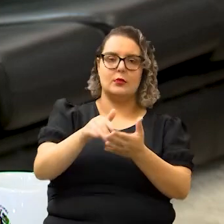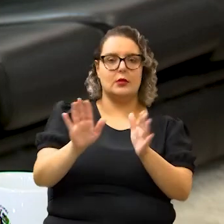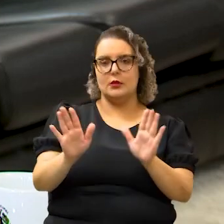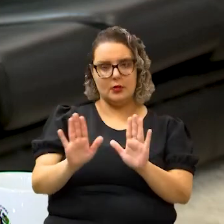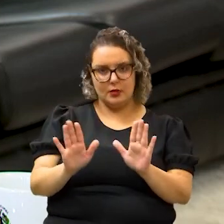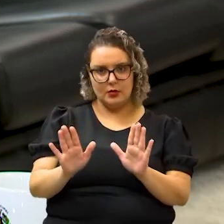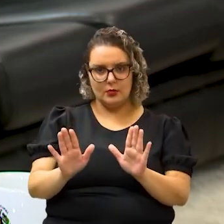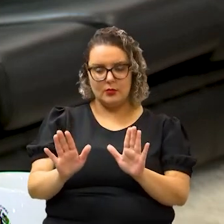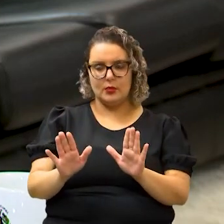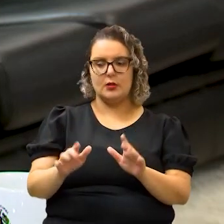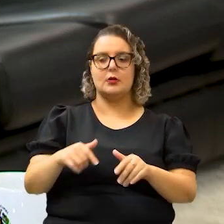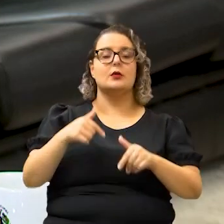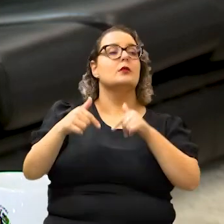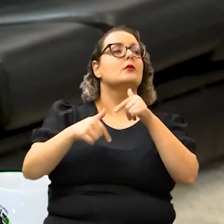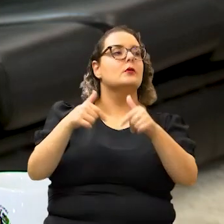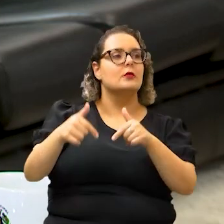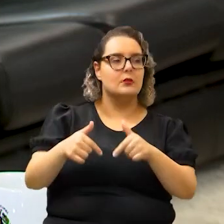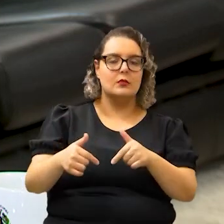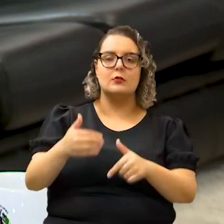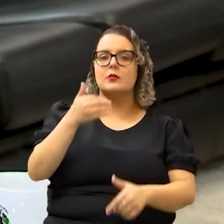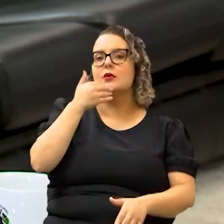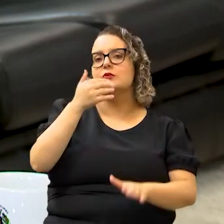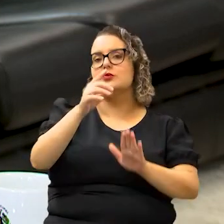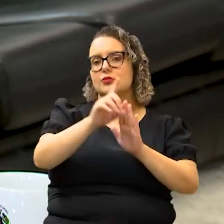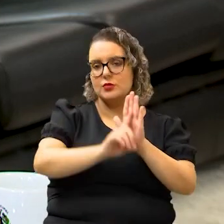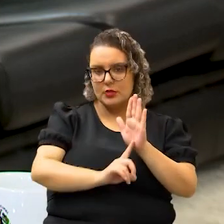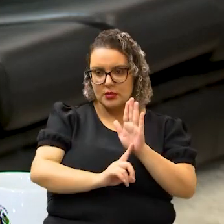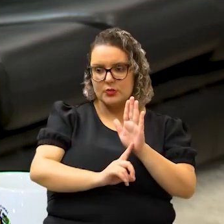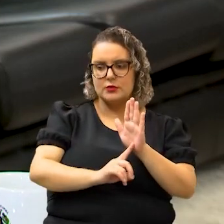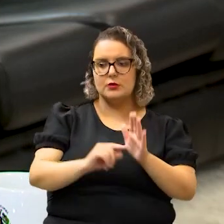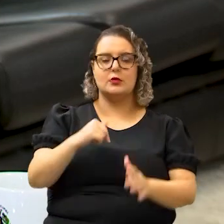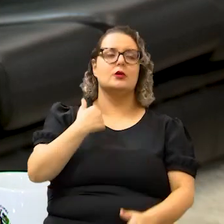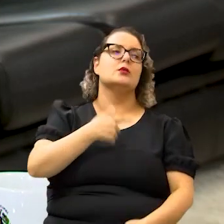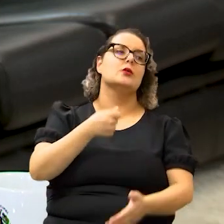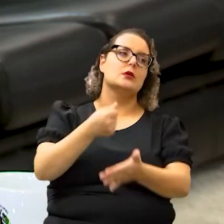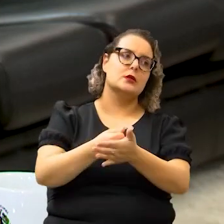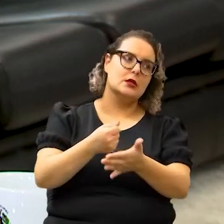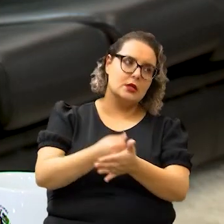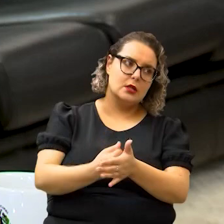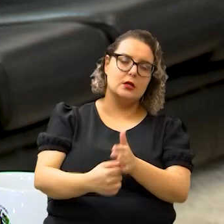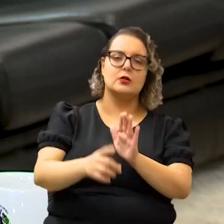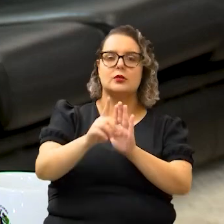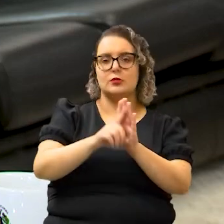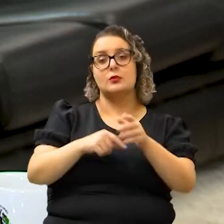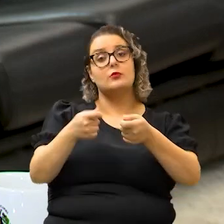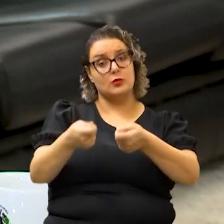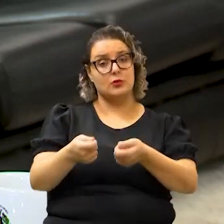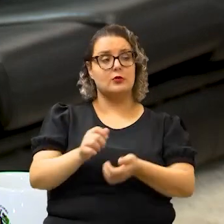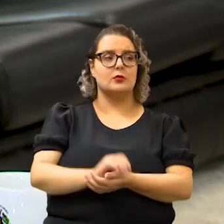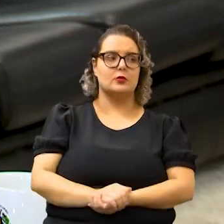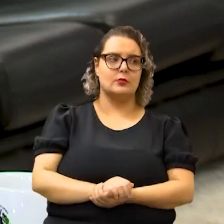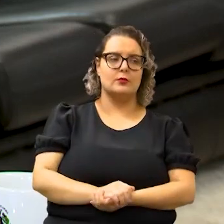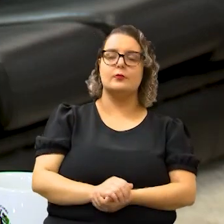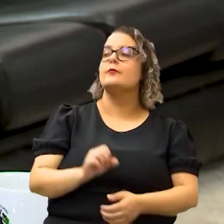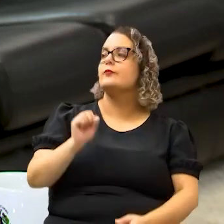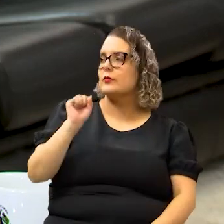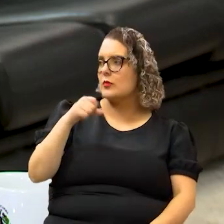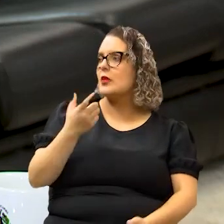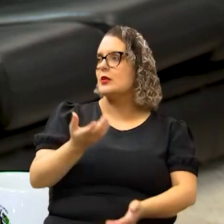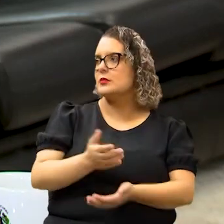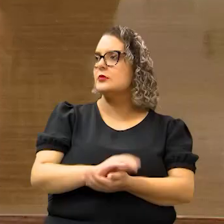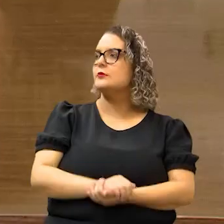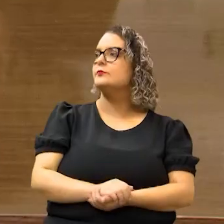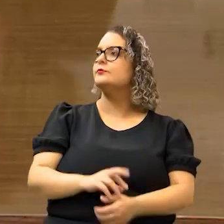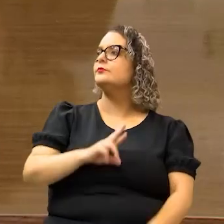algo que justifique uma demissão. Pelo contrário, são trabalhadores reivindicando direitos e a gente tem que garantir que esses direitos sejam